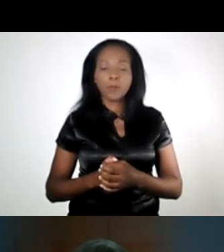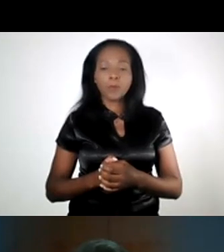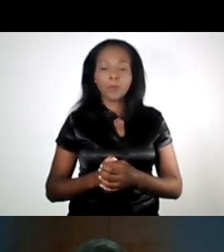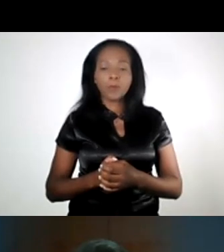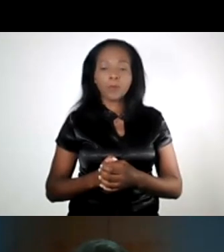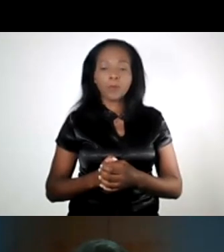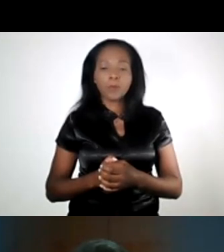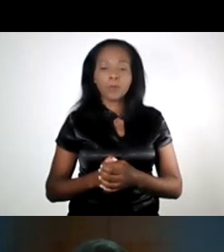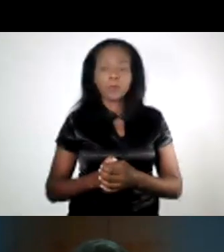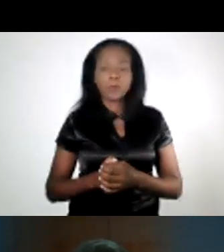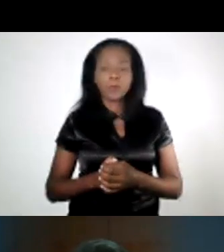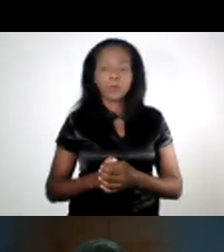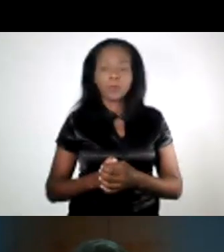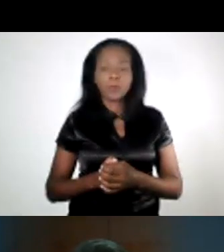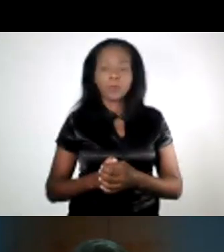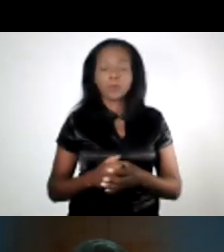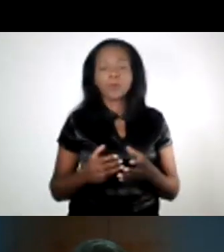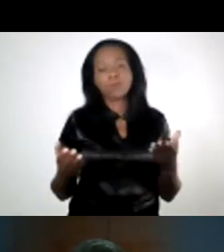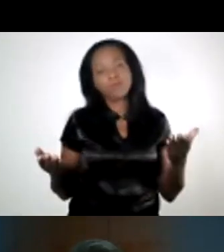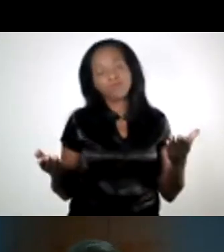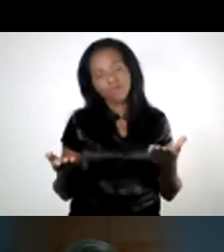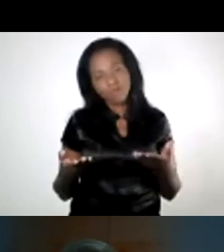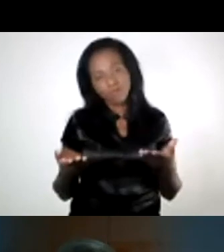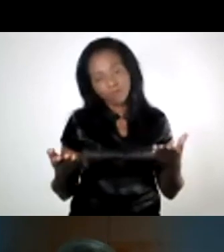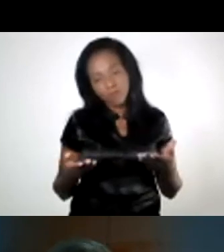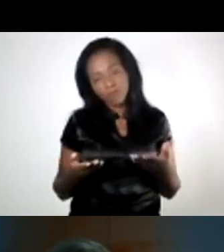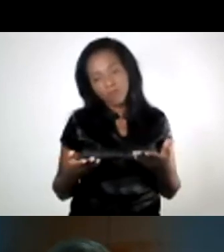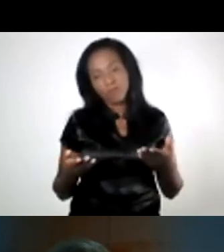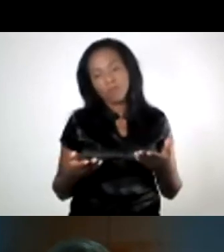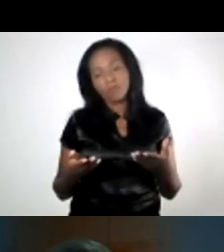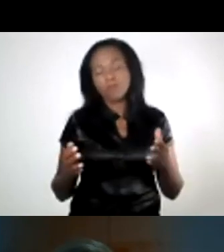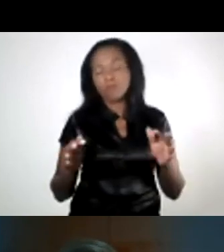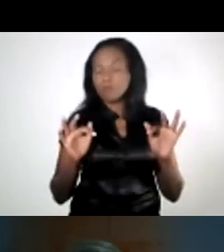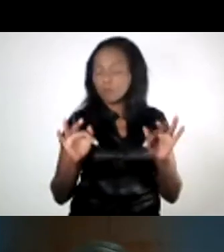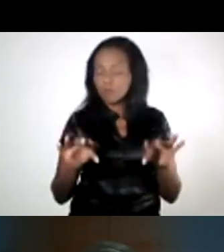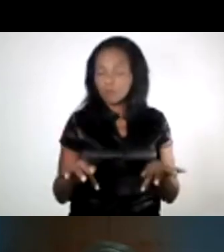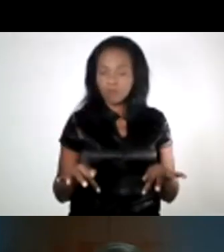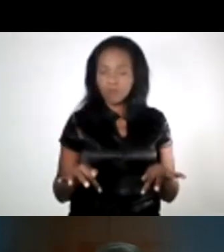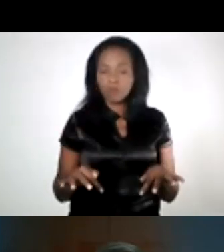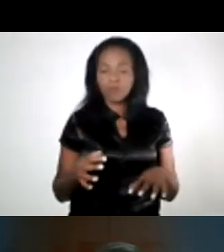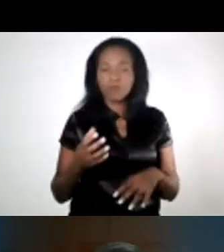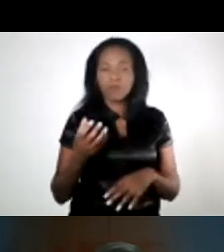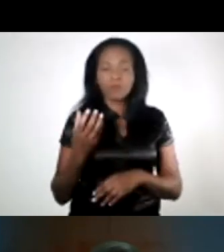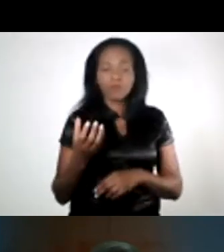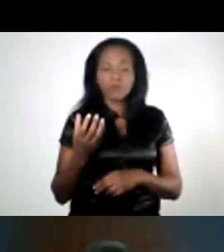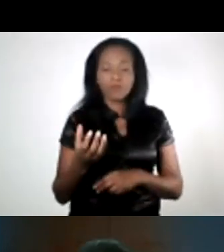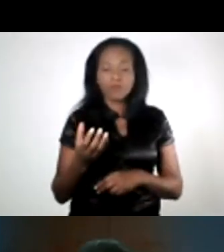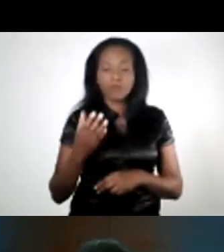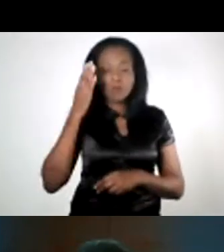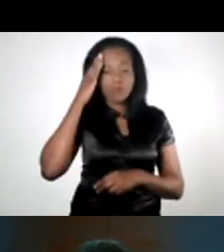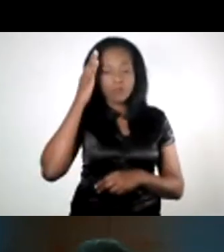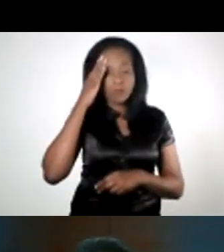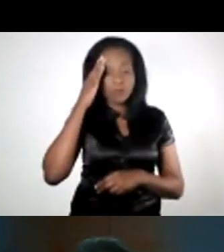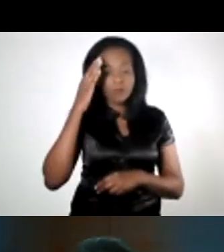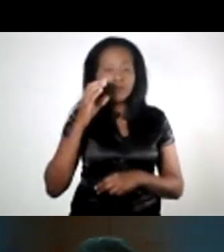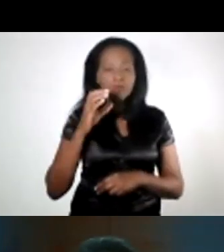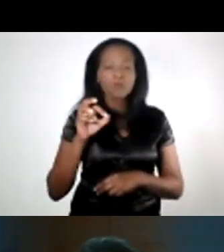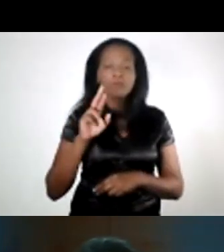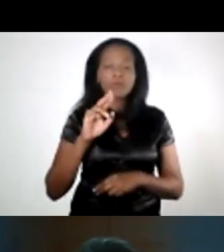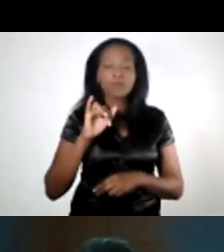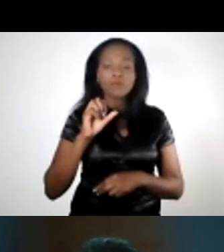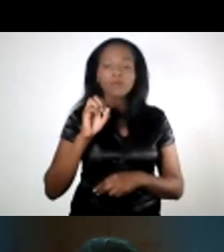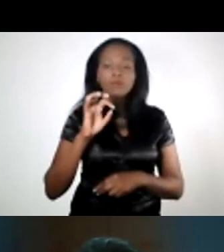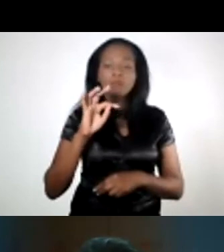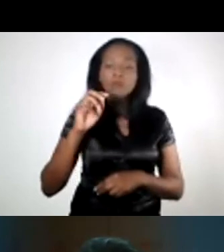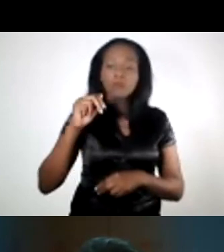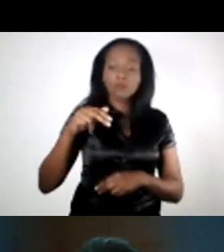Gente, a gente está agora, né, já indo para os minutos finais. Aí eu queria saber se a Cristina e a Viviane